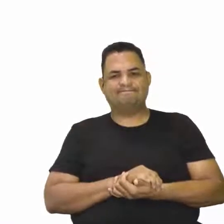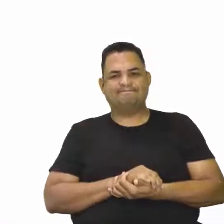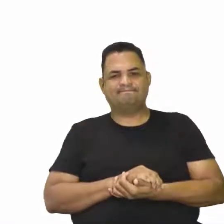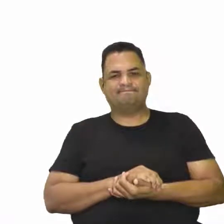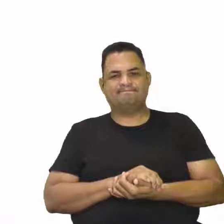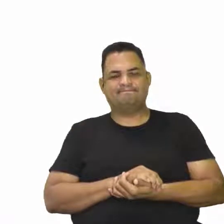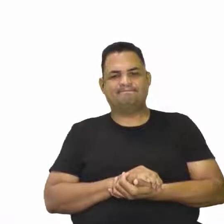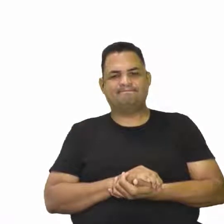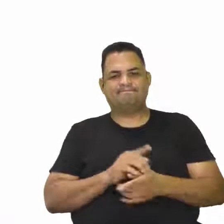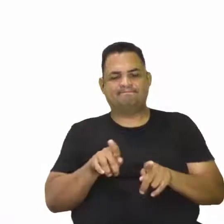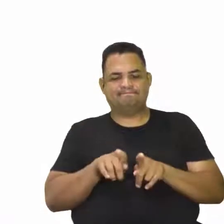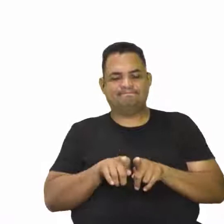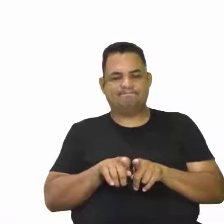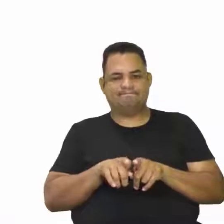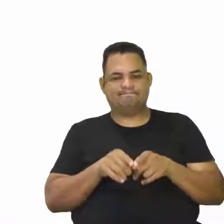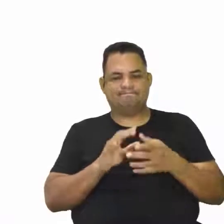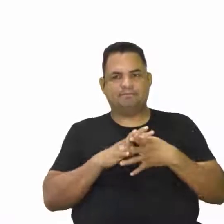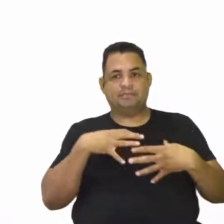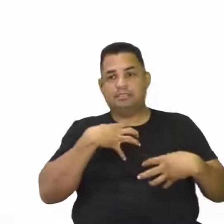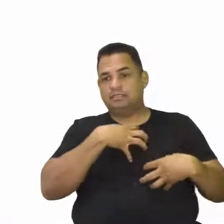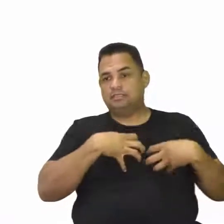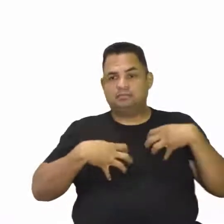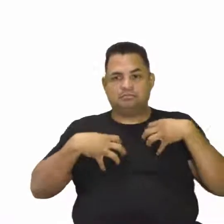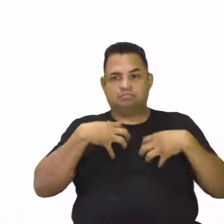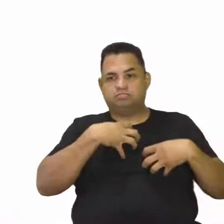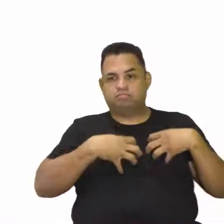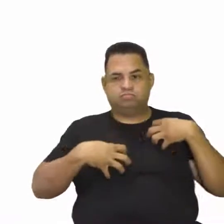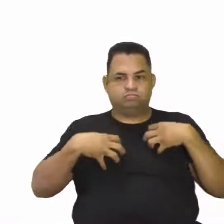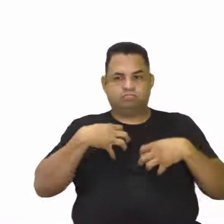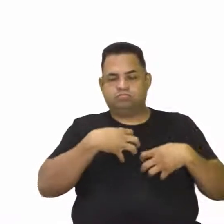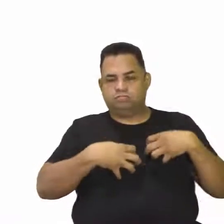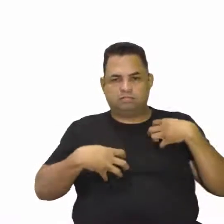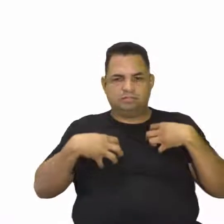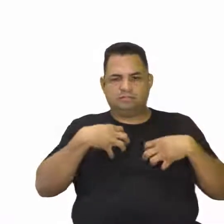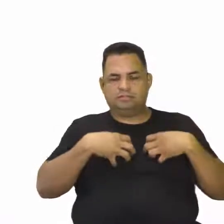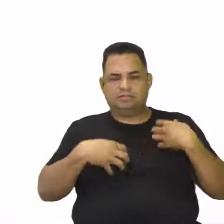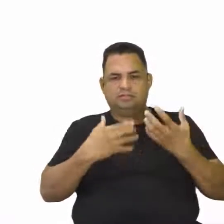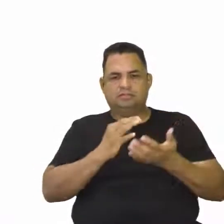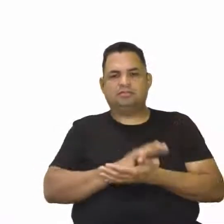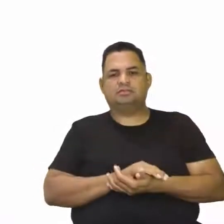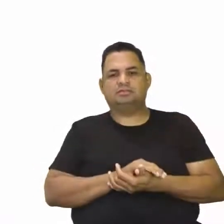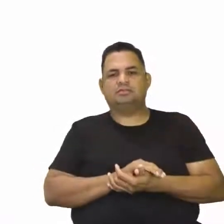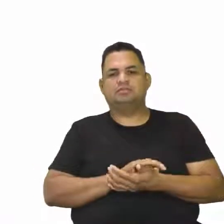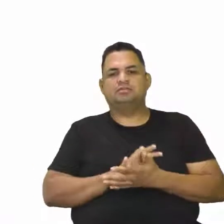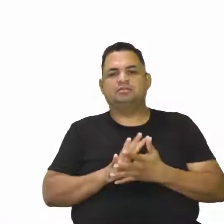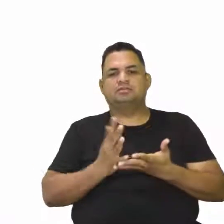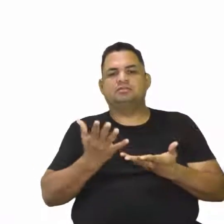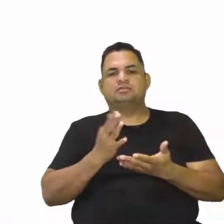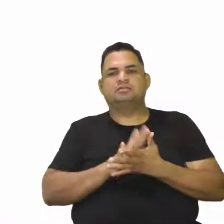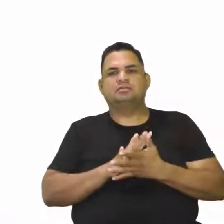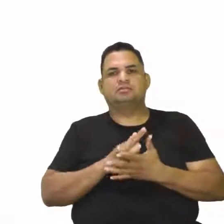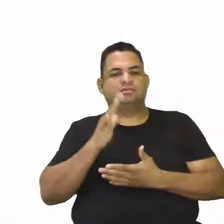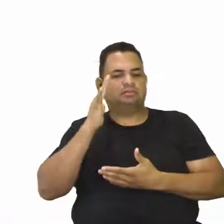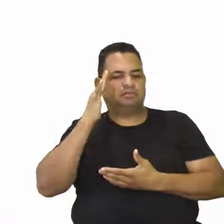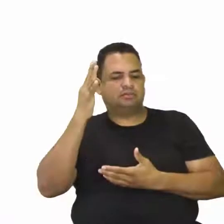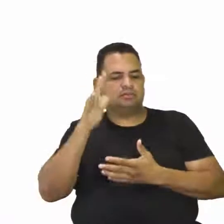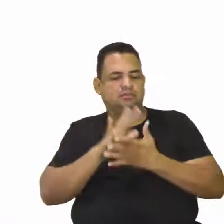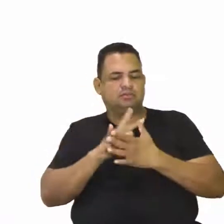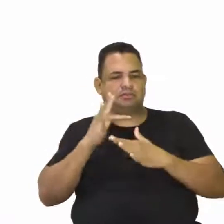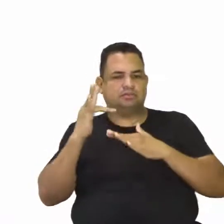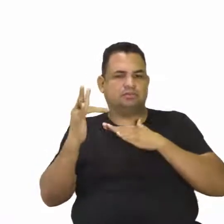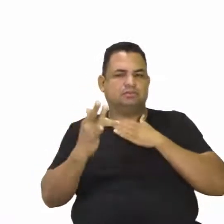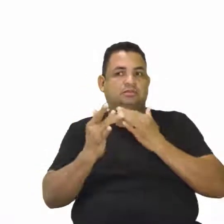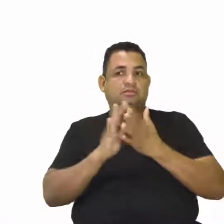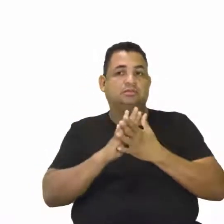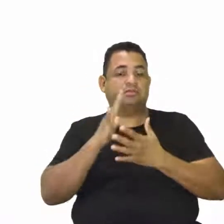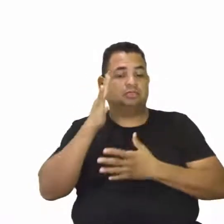boas. Eles são grandes ansiosos. Eita. E fantasias e sonhos acerca das redes sociais.